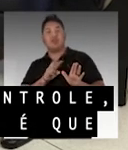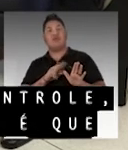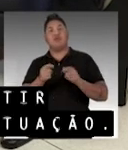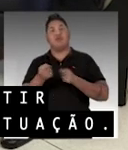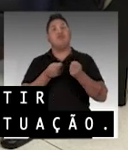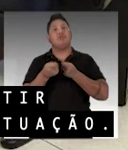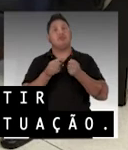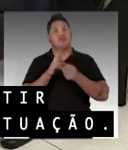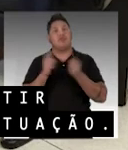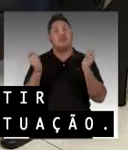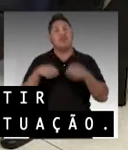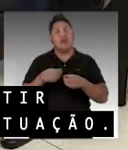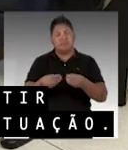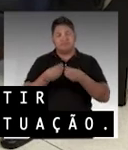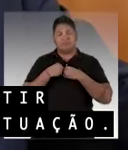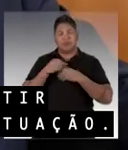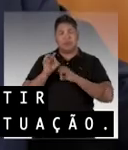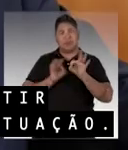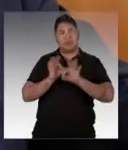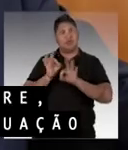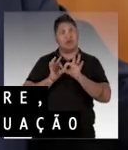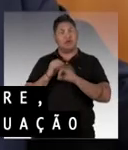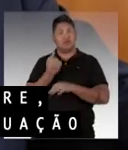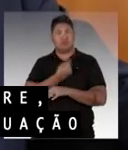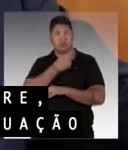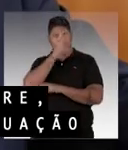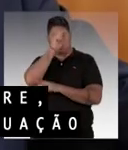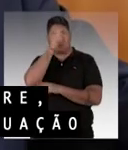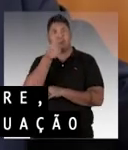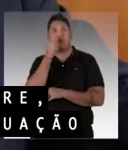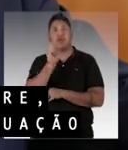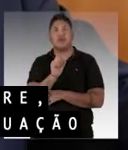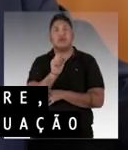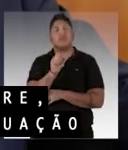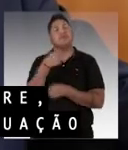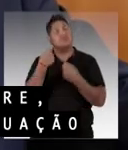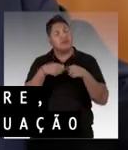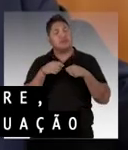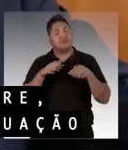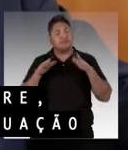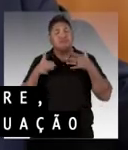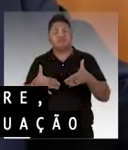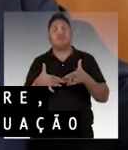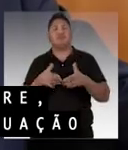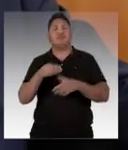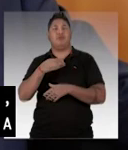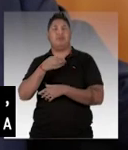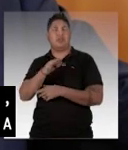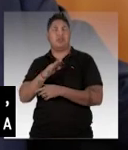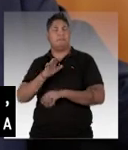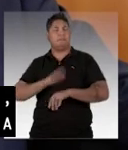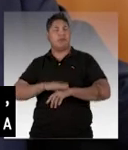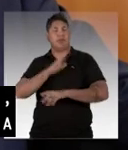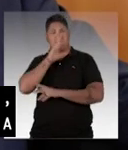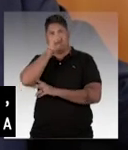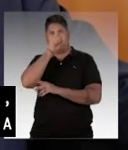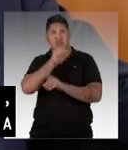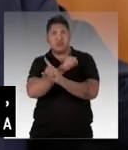que vai permitir planejar a atuação. Nosso reforço é sempre: precisamos tornar a atuação do MPT mais efetiva.